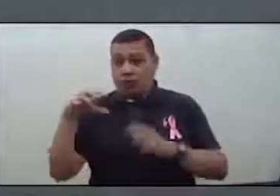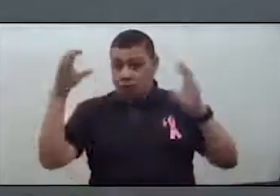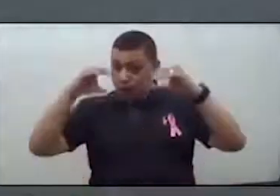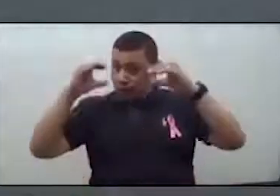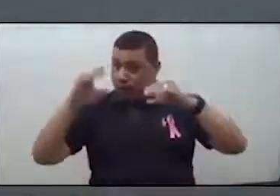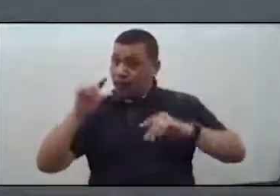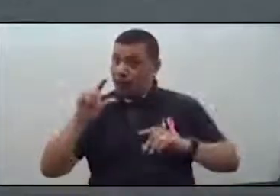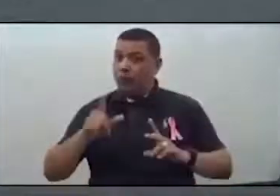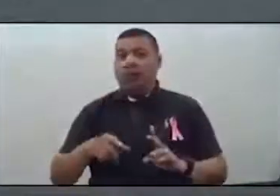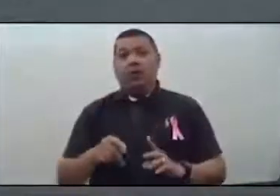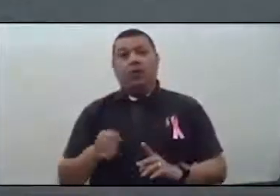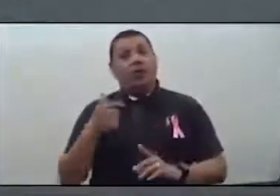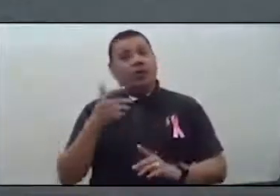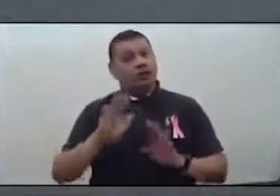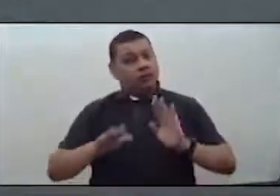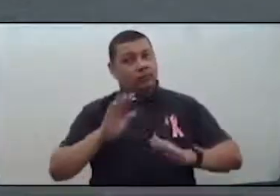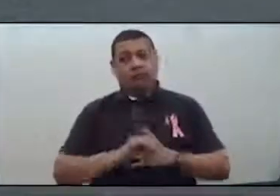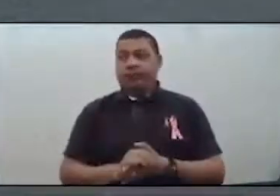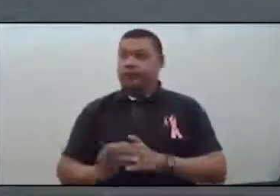Queria aqui